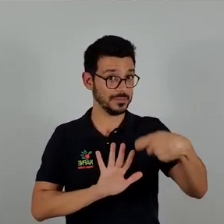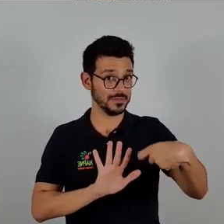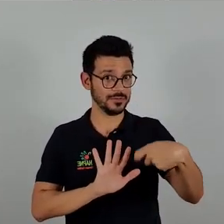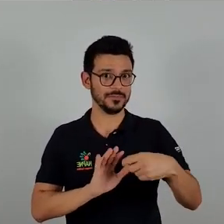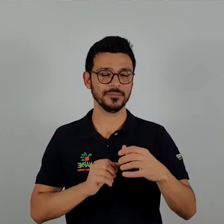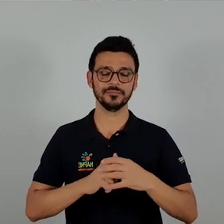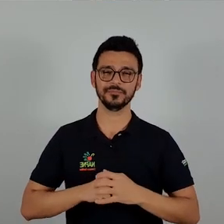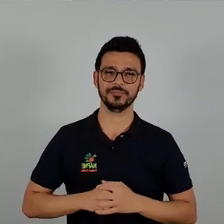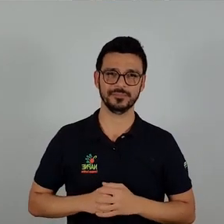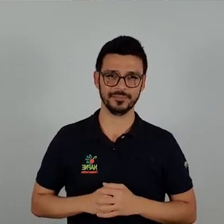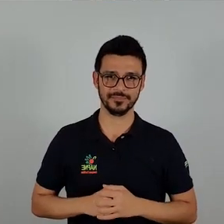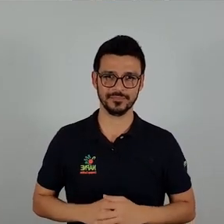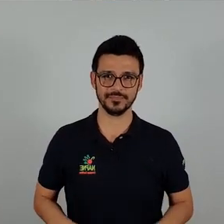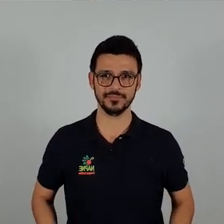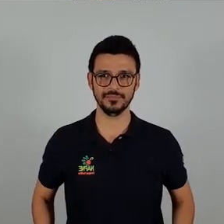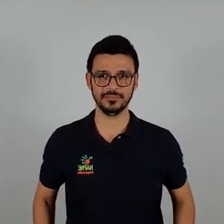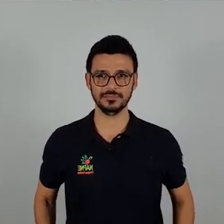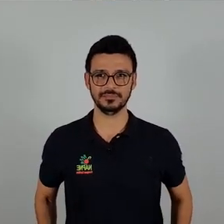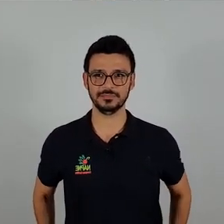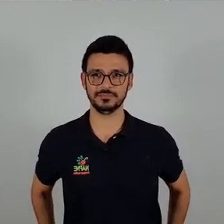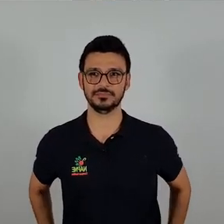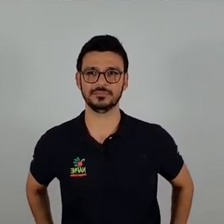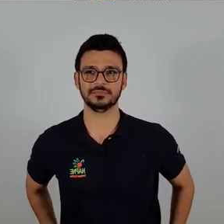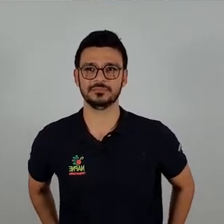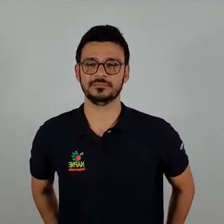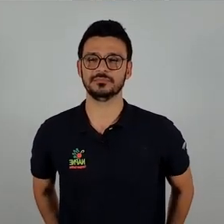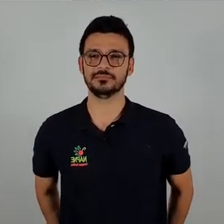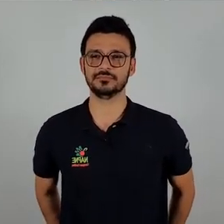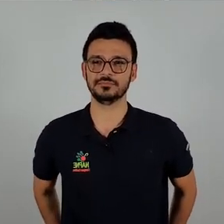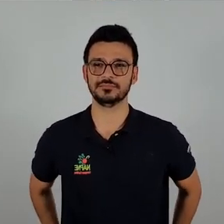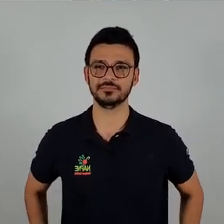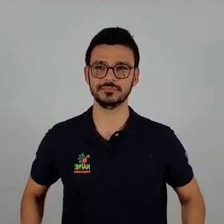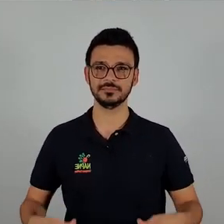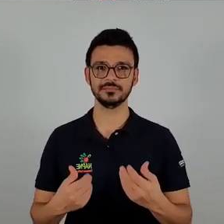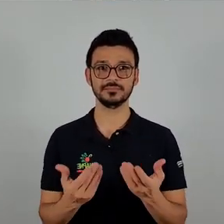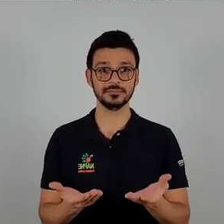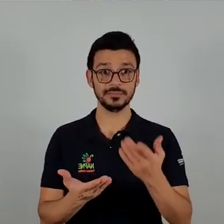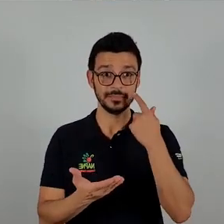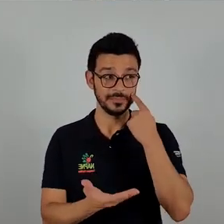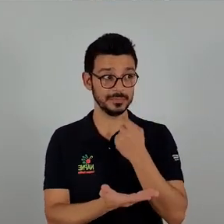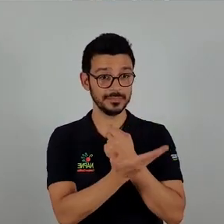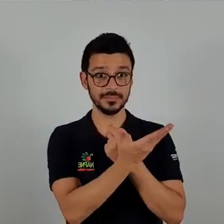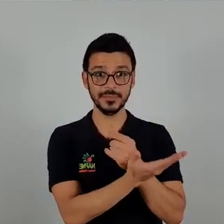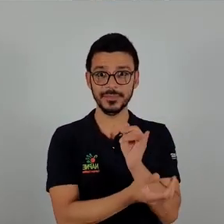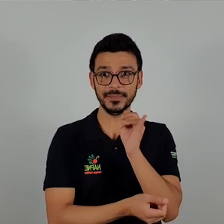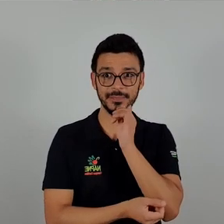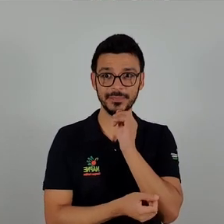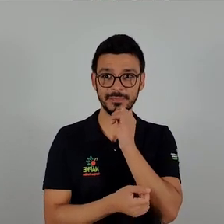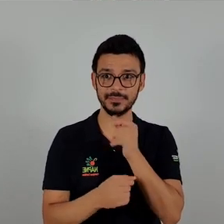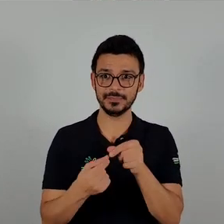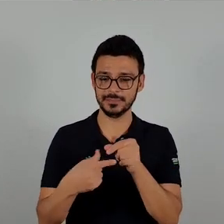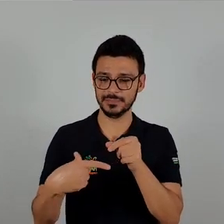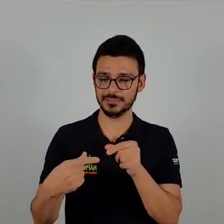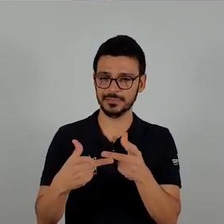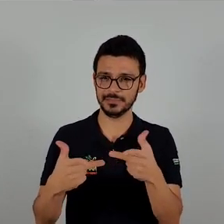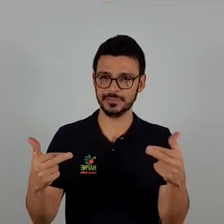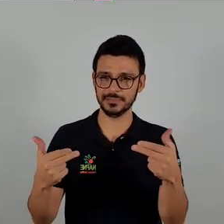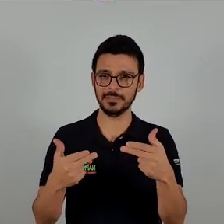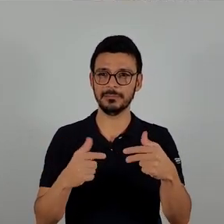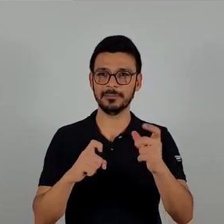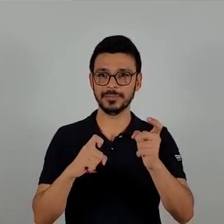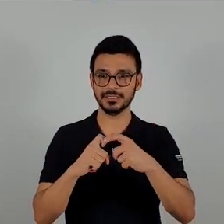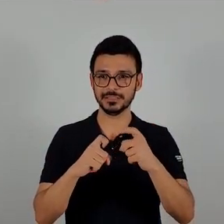é Bupleurum, e a gente usa a raiz desta planta como uma das principais tônicas de